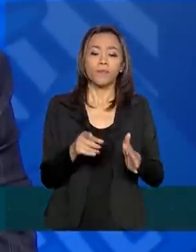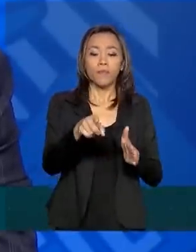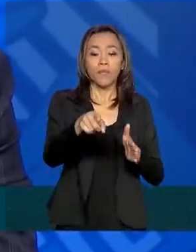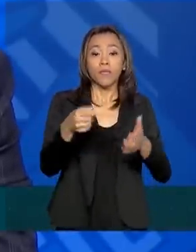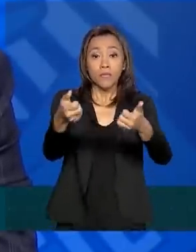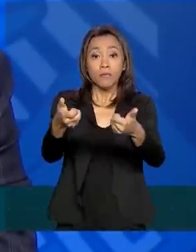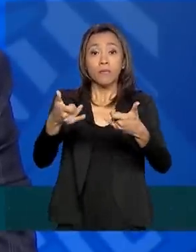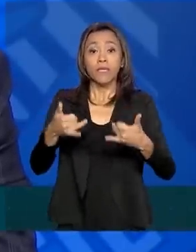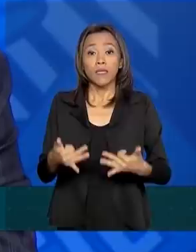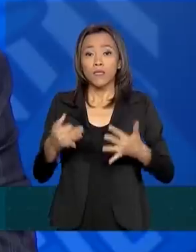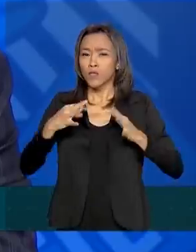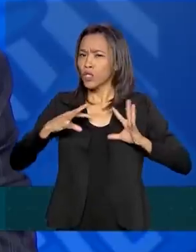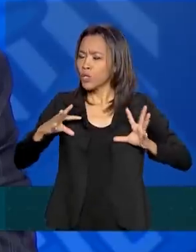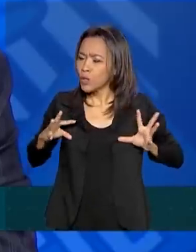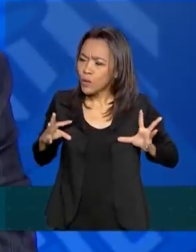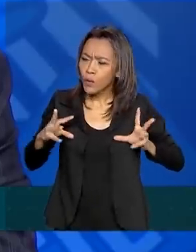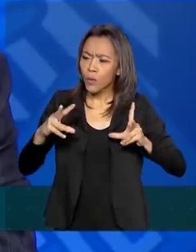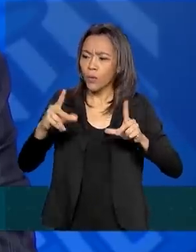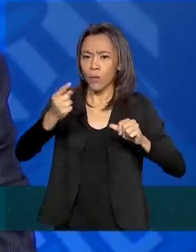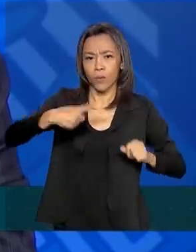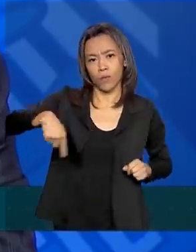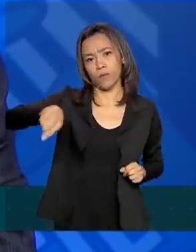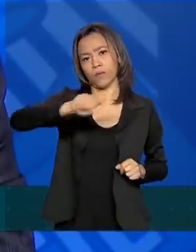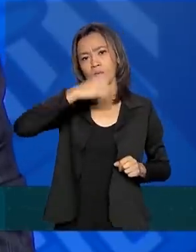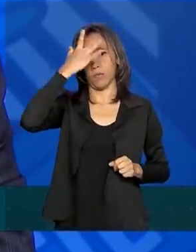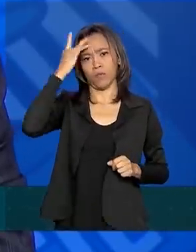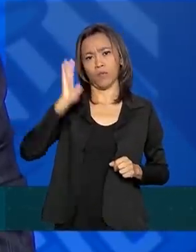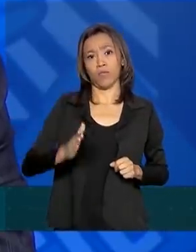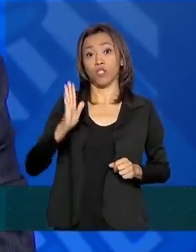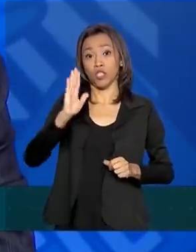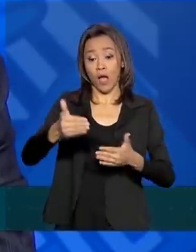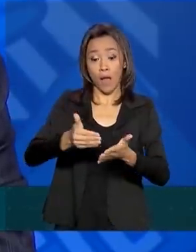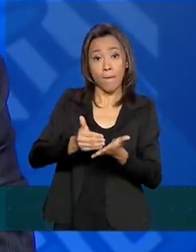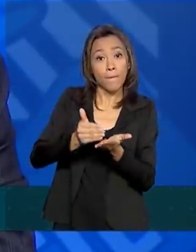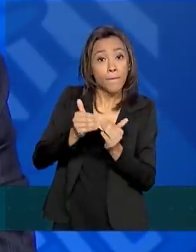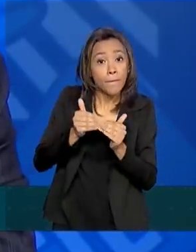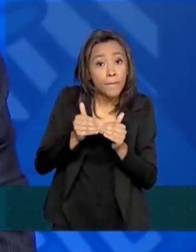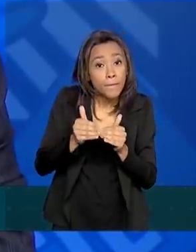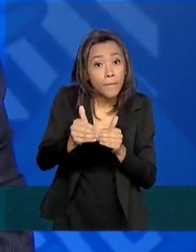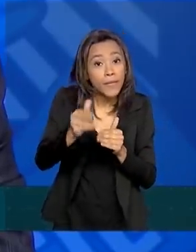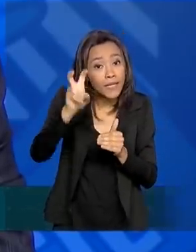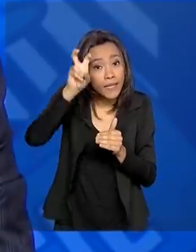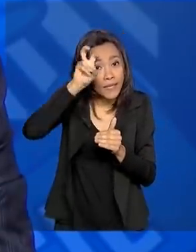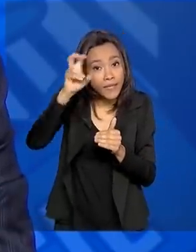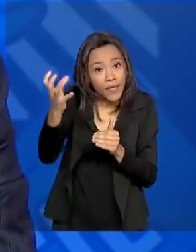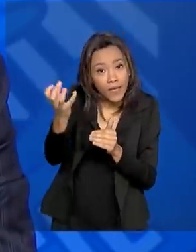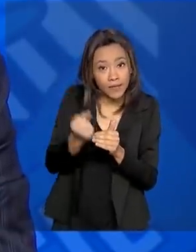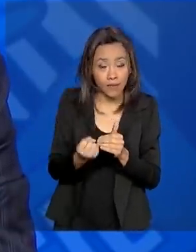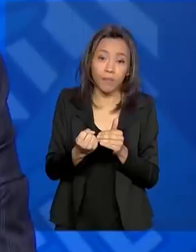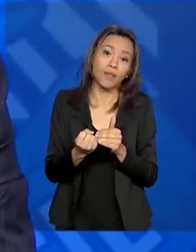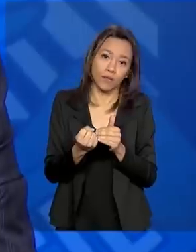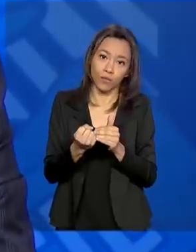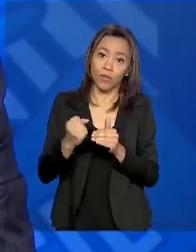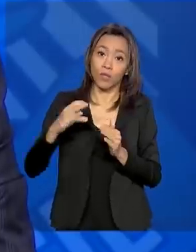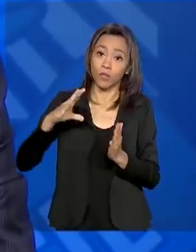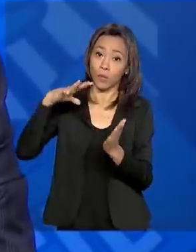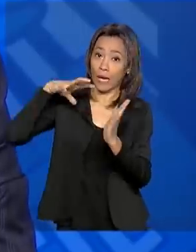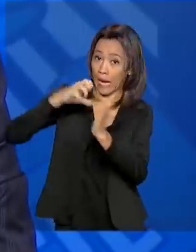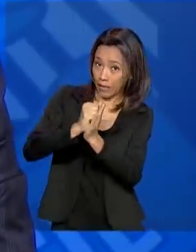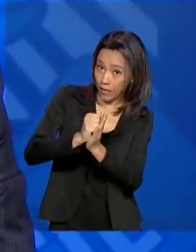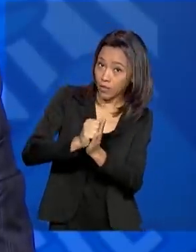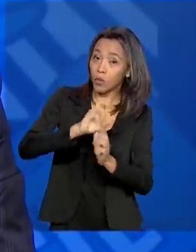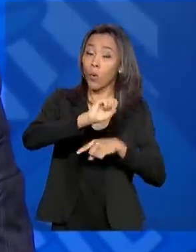que passarem a receber a partir de quinta-feira do cadastro único ou dos informais e que ainda não